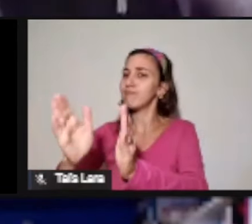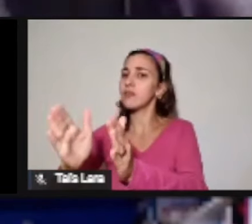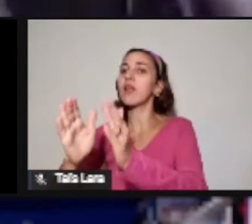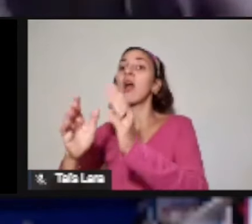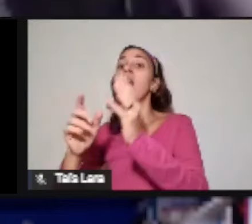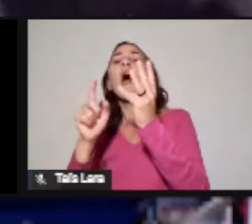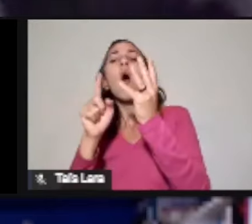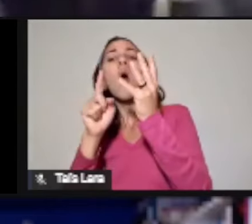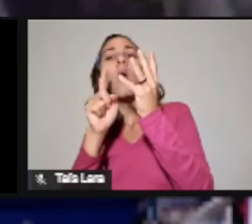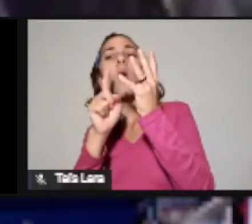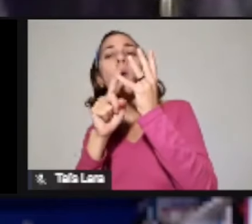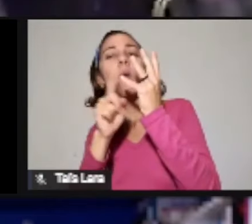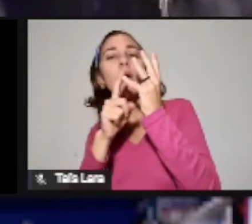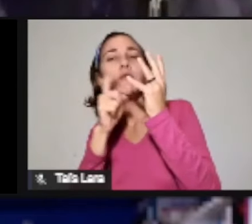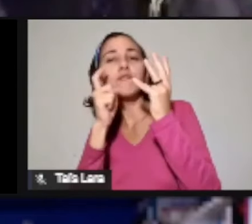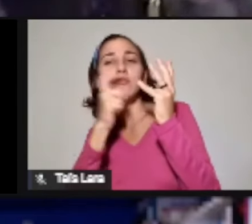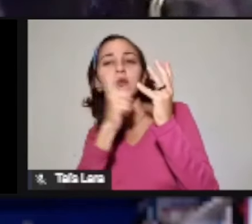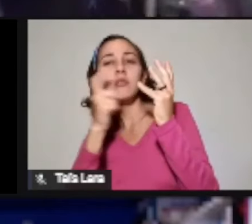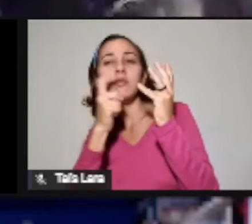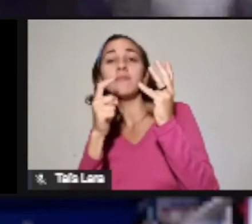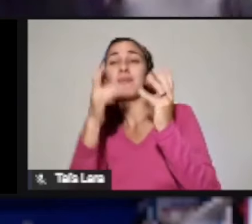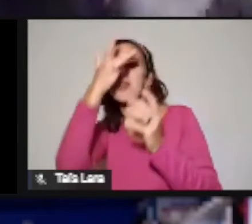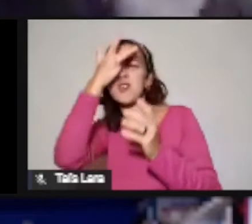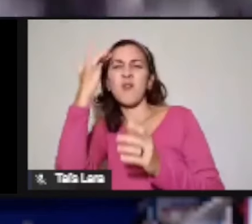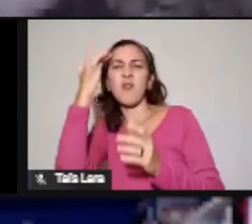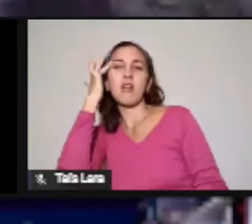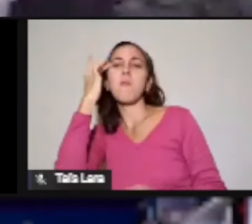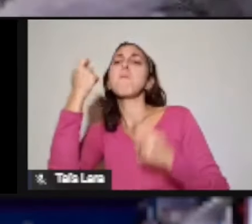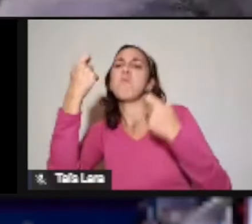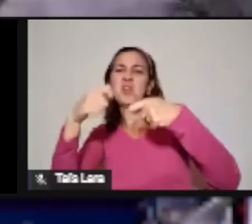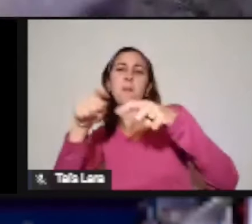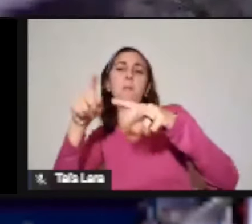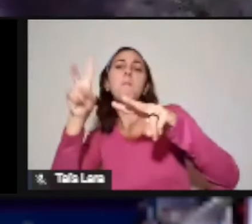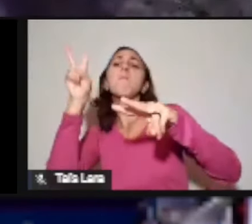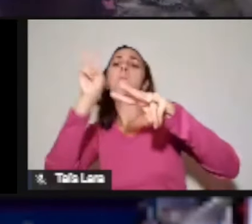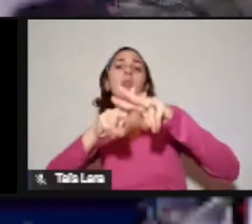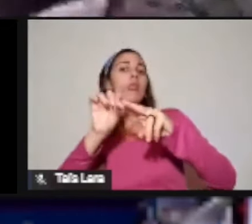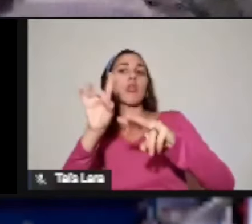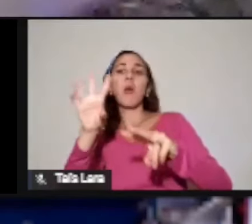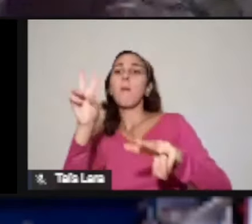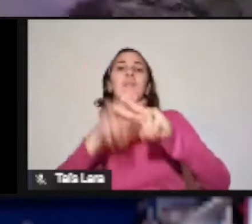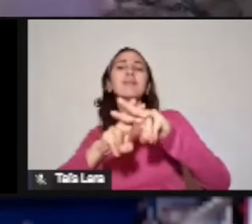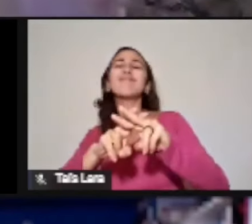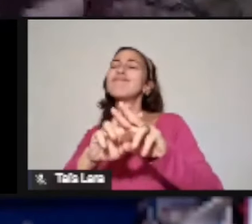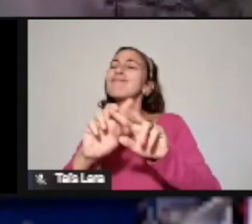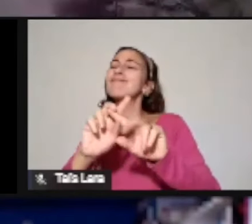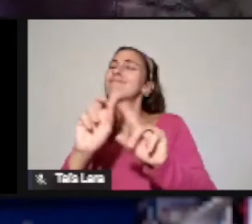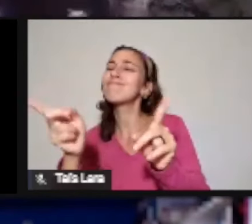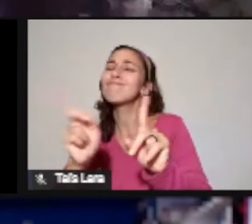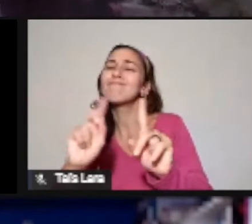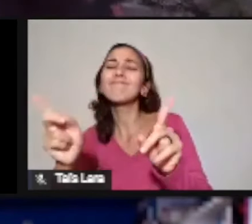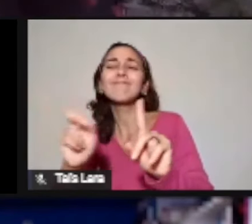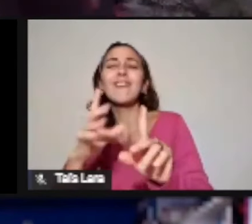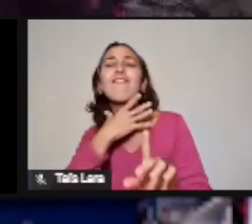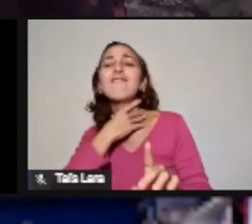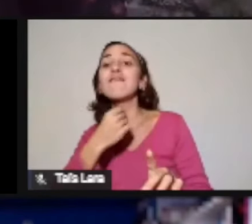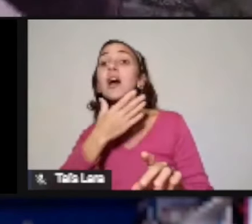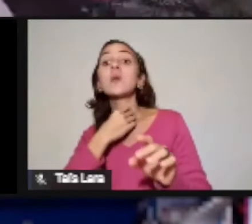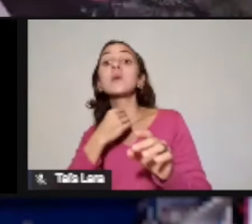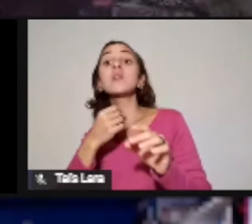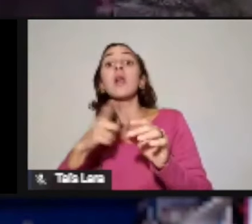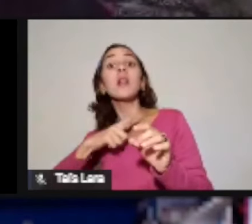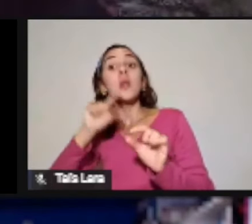fazer alguma coisa é só a prisão. É, não é, gente, tem um passo a passo, tem atendimento, verificação, proteger aquela